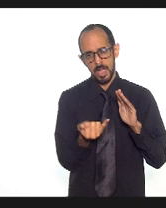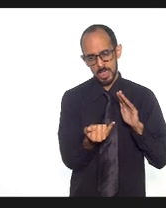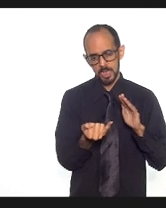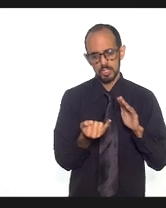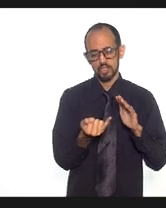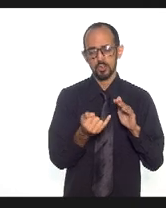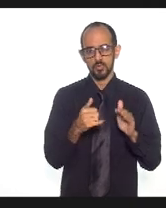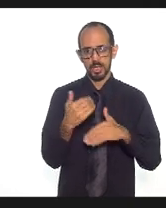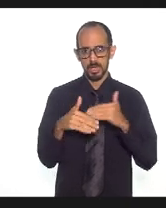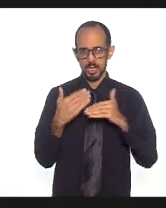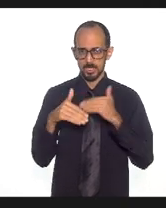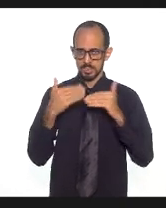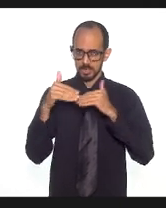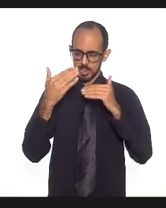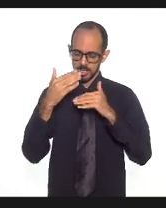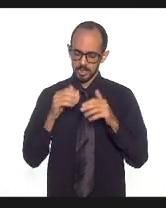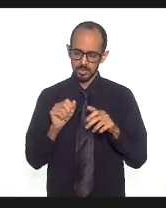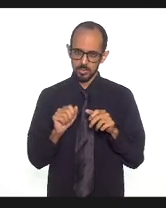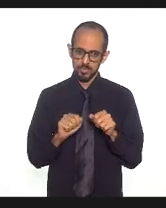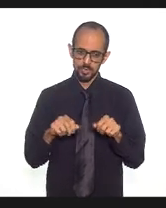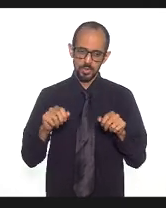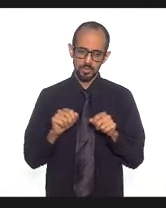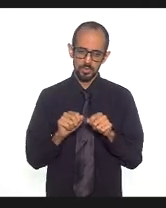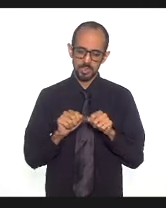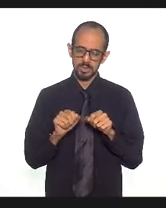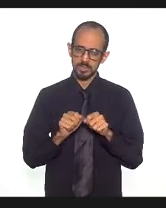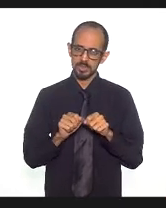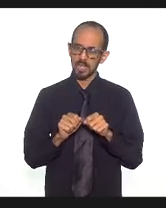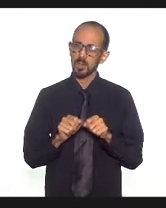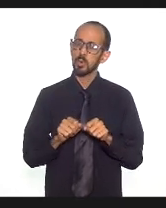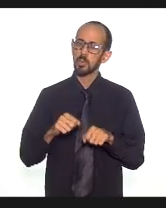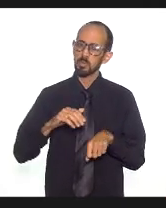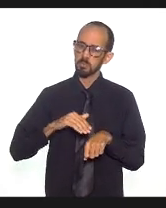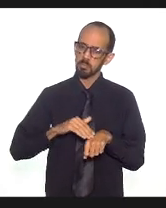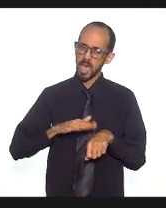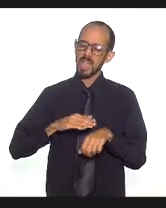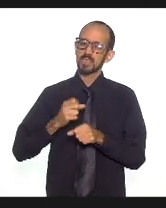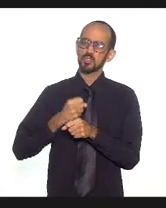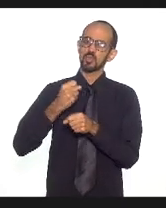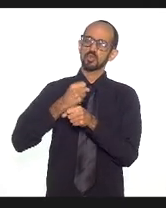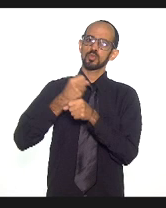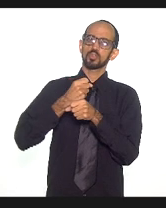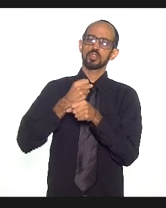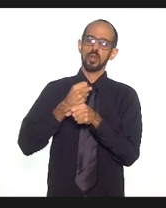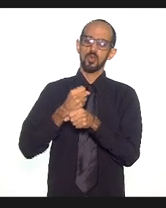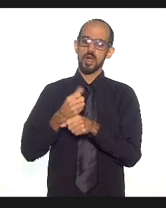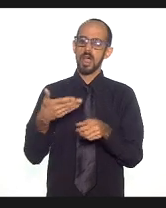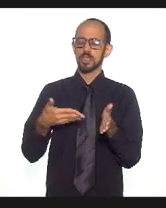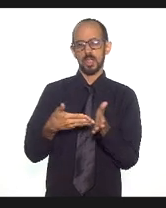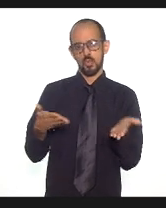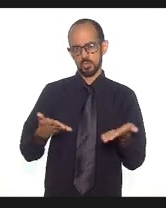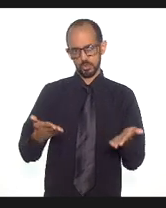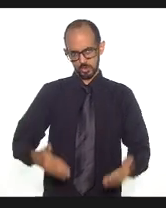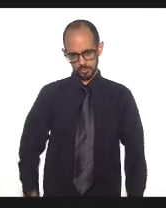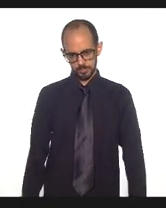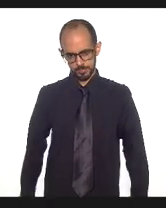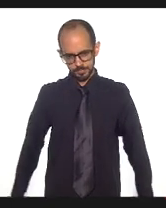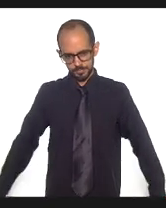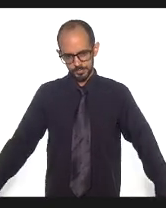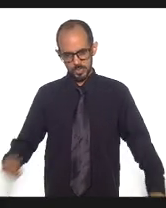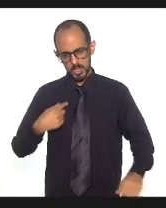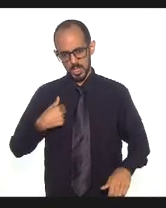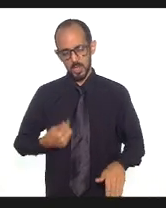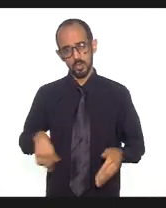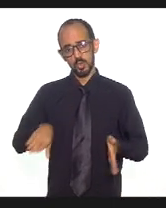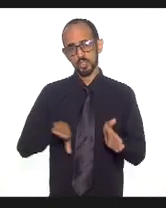consolidando e foi ganhando cada vez mais corpo e densidade até chegar aos dias de hoje. Eu estou chegando agora na